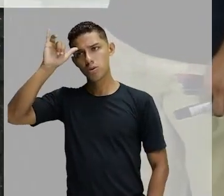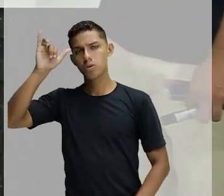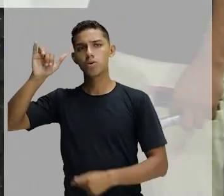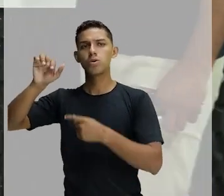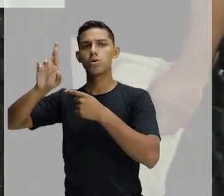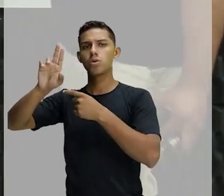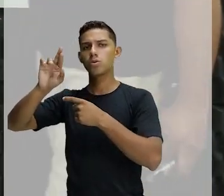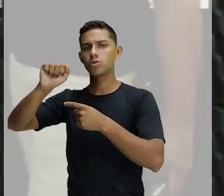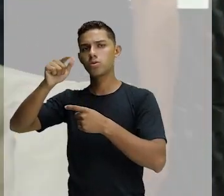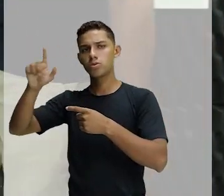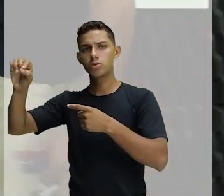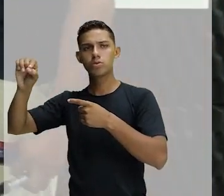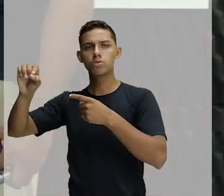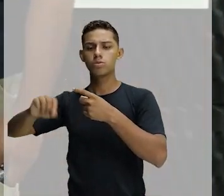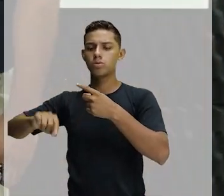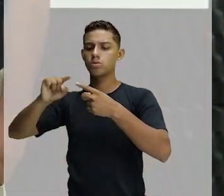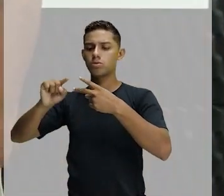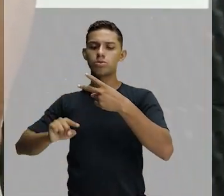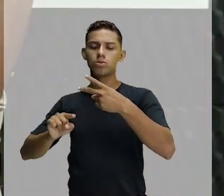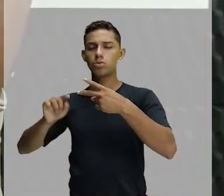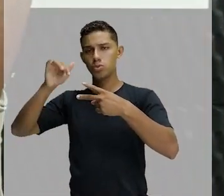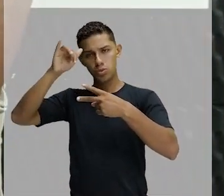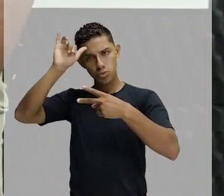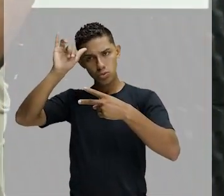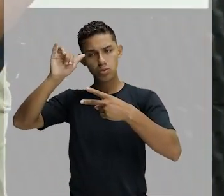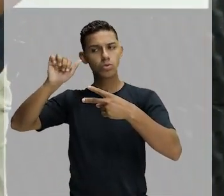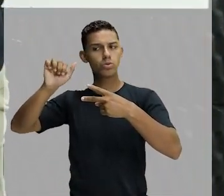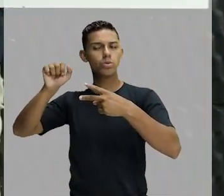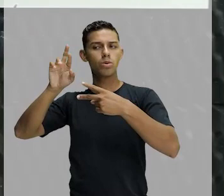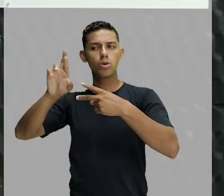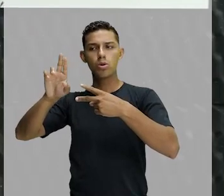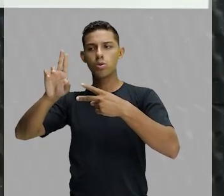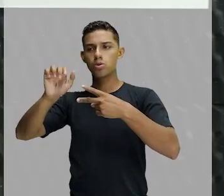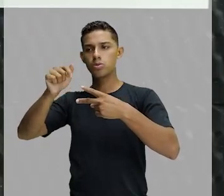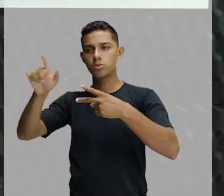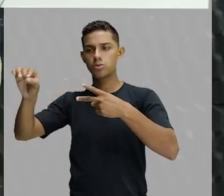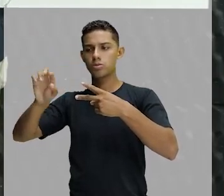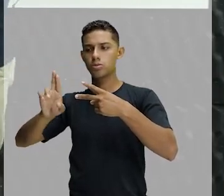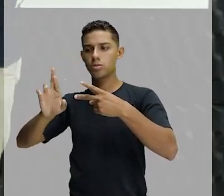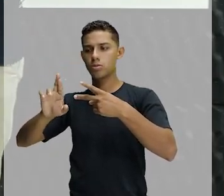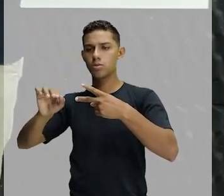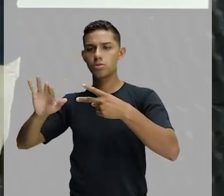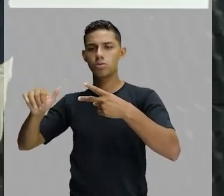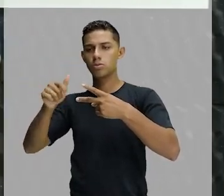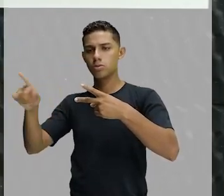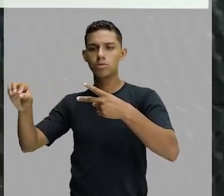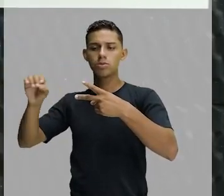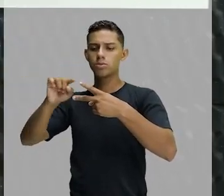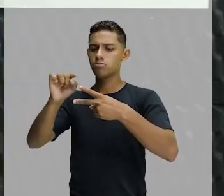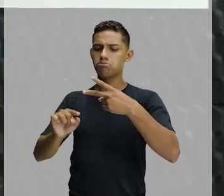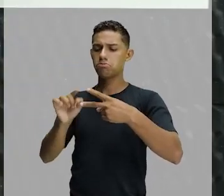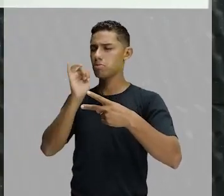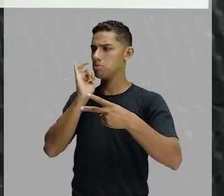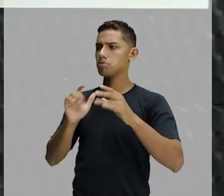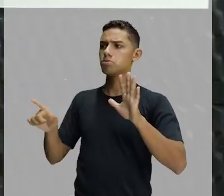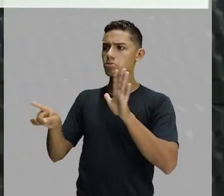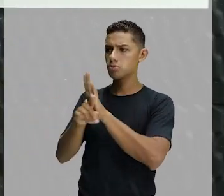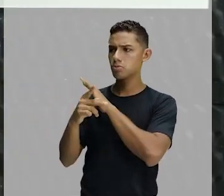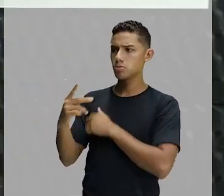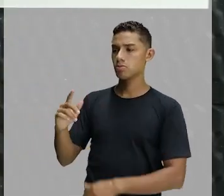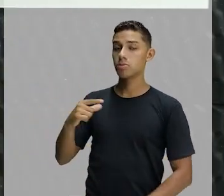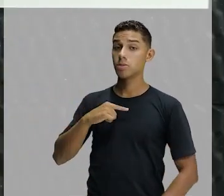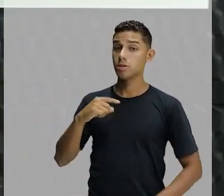ruão. Aí a gente poderia ter esse mesmo cruzamento. Então, sempre quando a gente faz um cruzamento, a gente tem que gerar